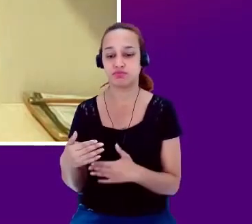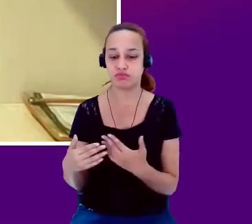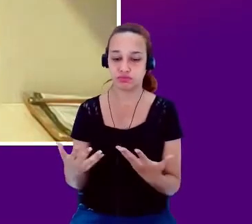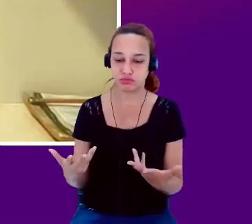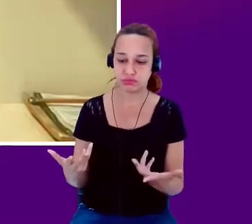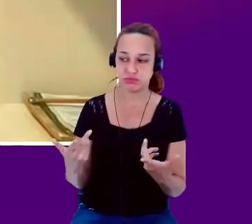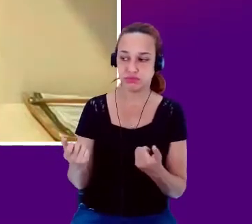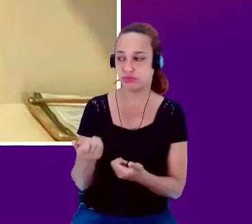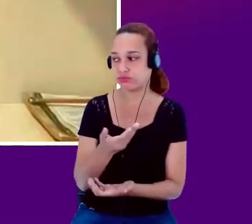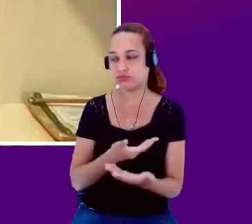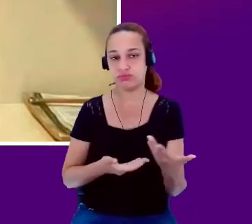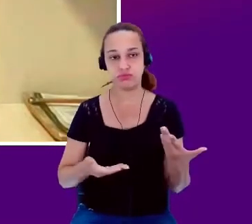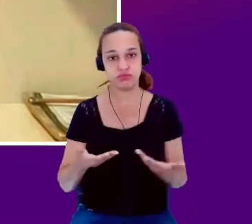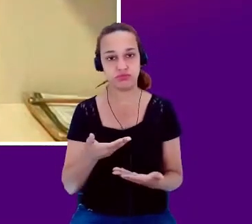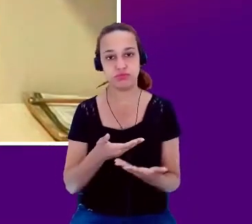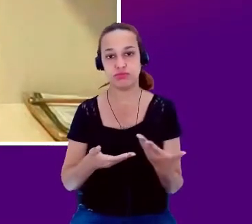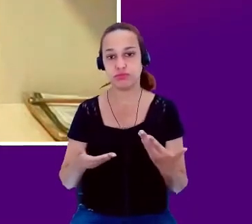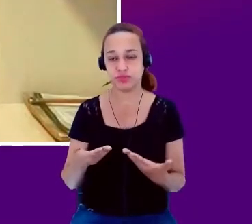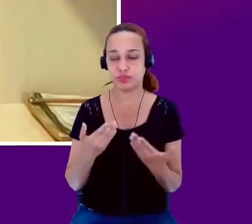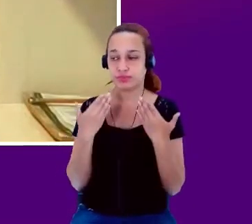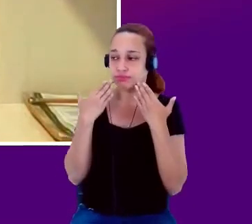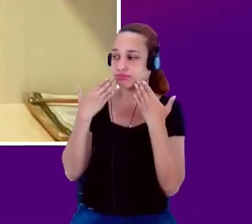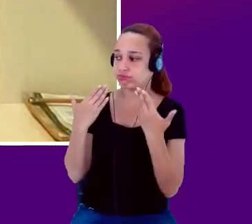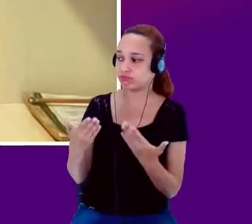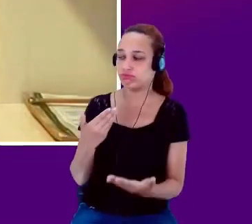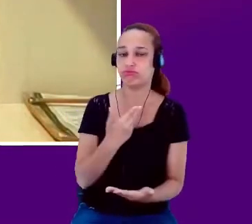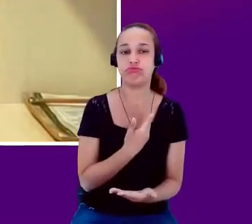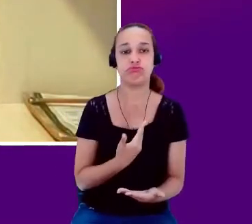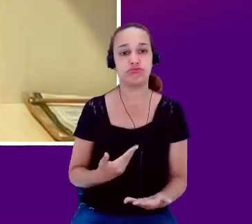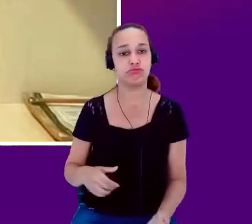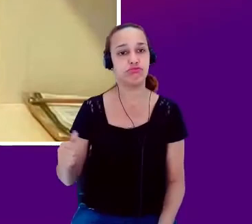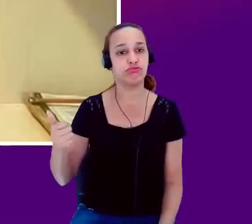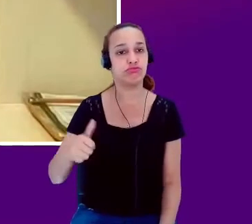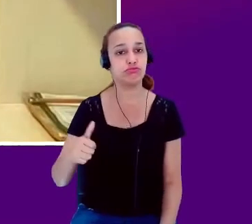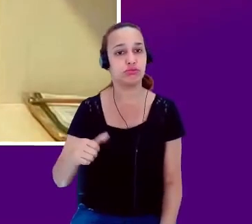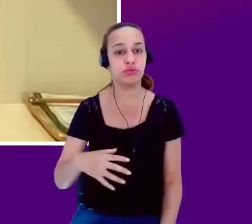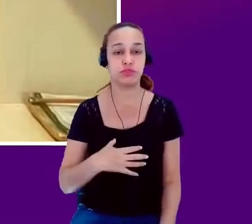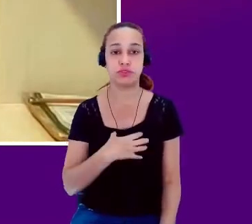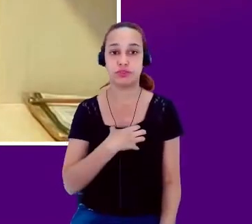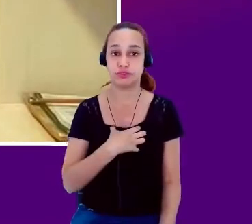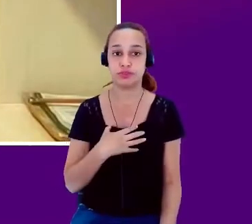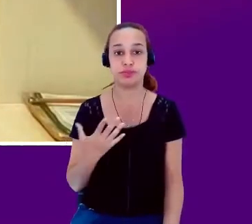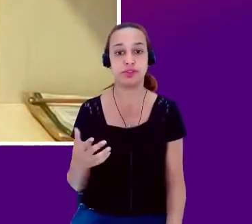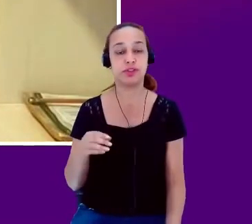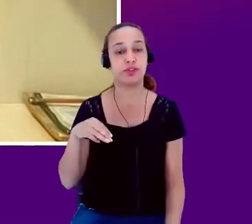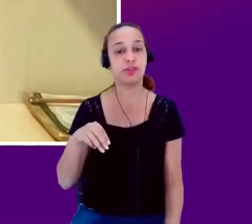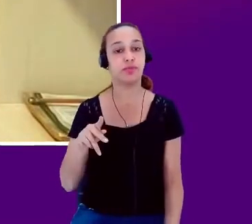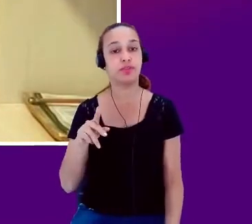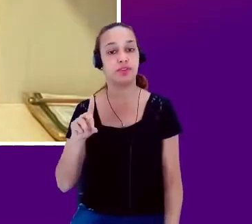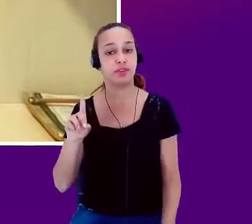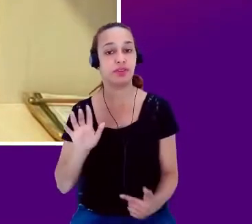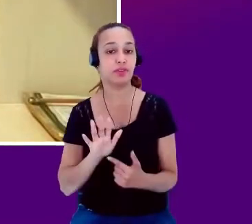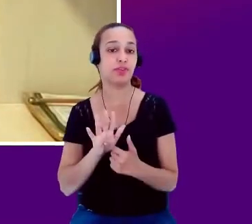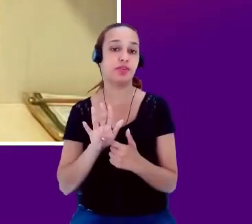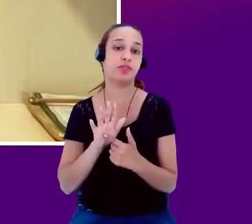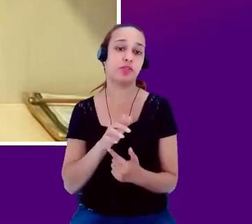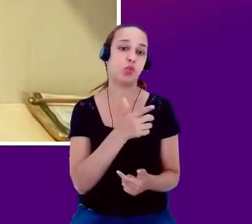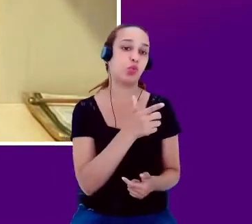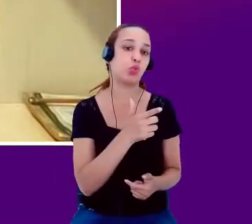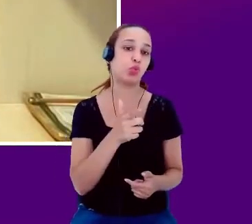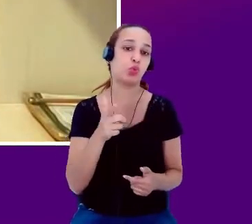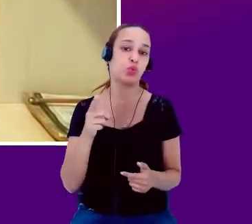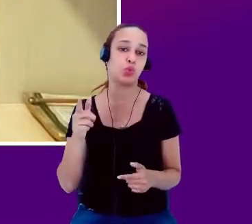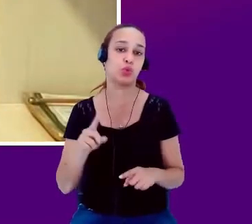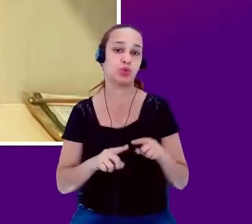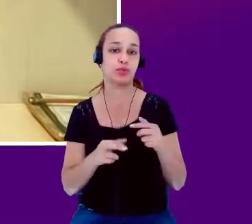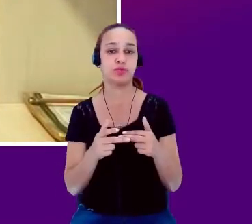de participação, com audiências públicas, consultas públicas, avaliação de impacto regulatório, e a ANPD tem ainda explorado outros mecanismos, como